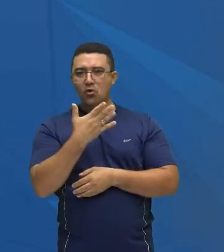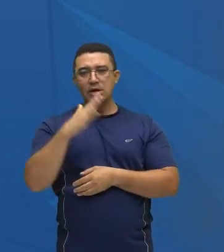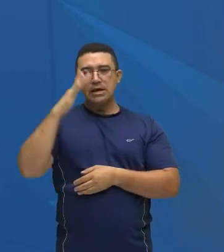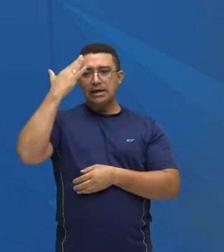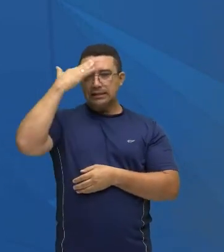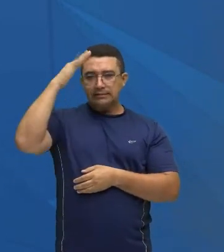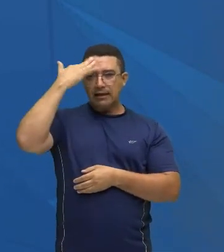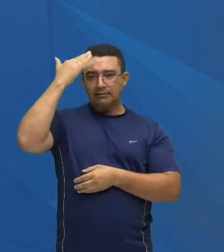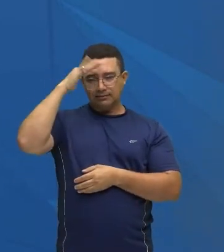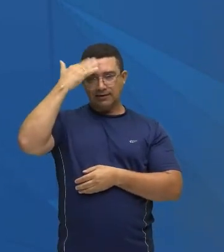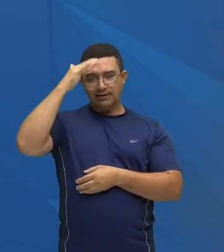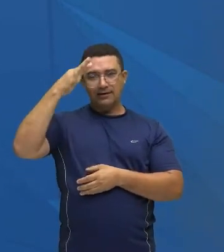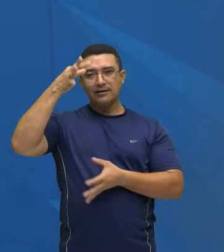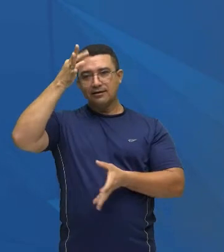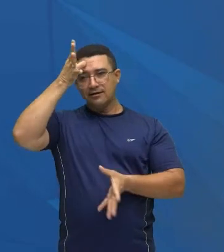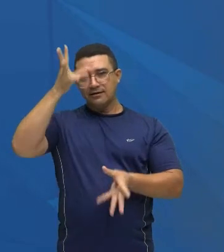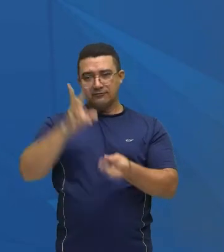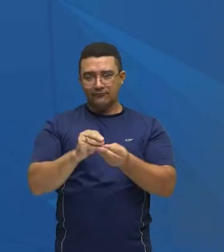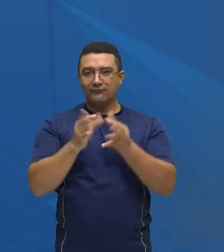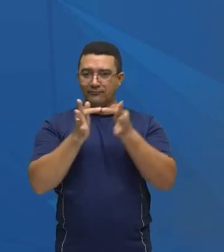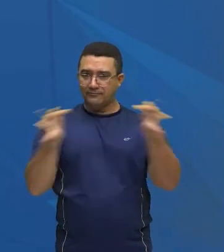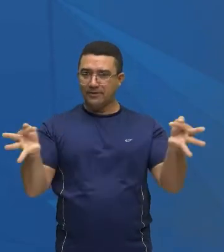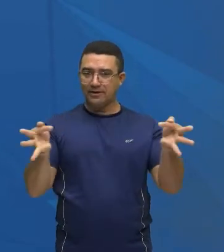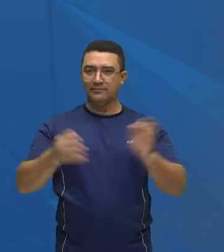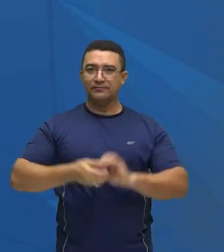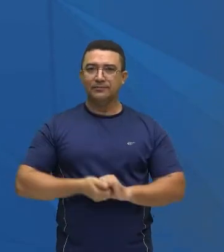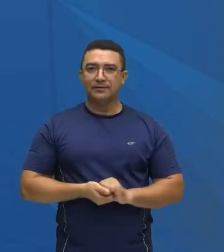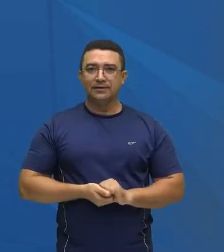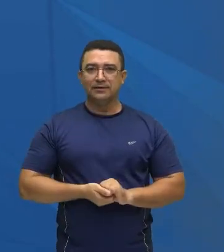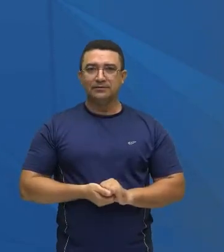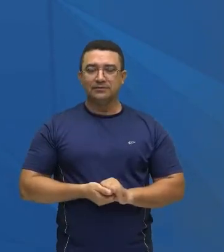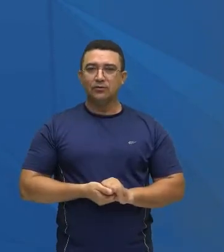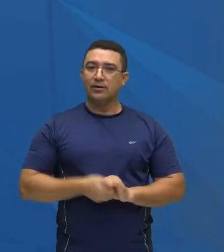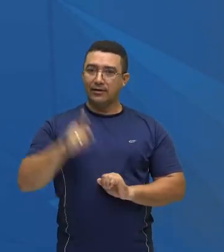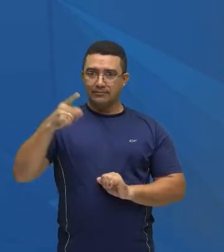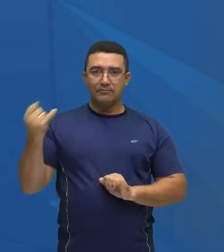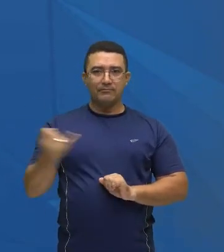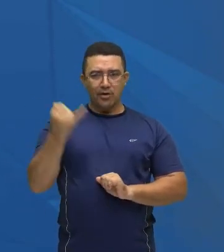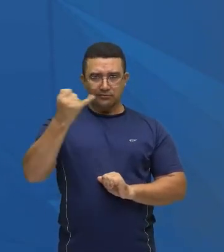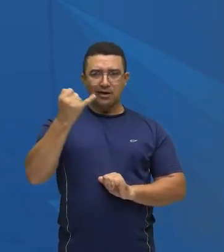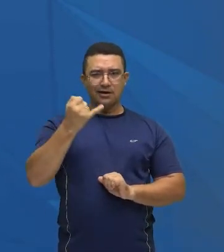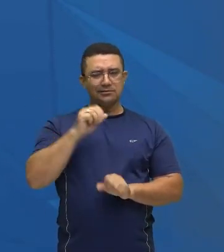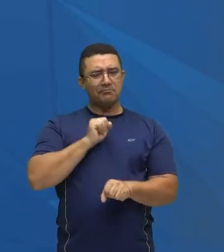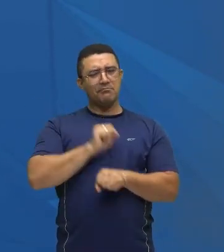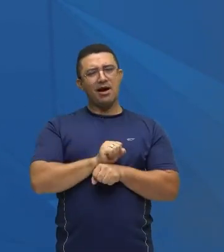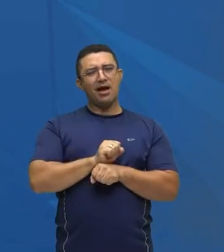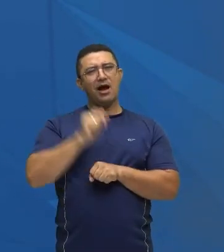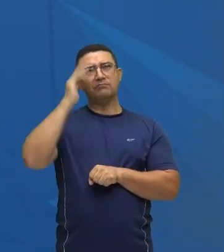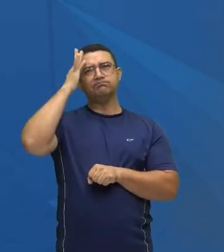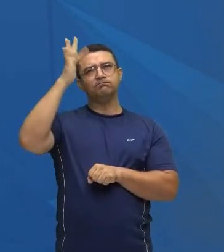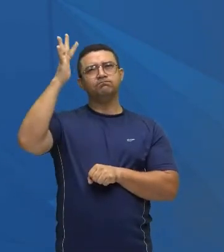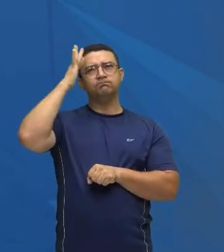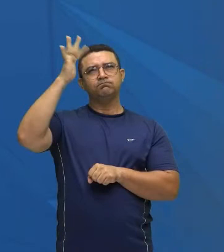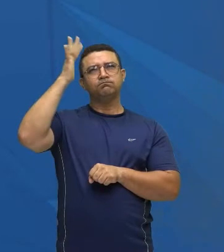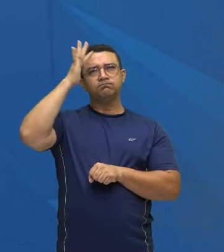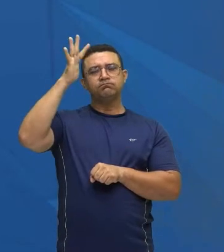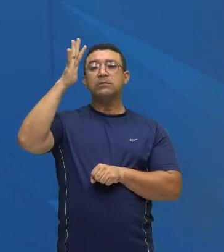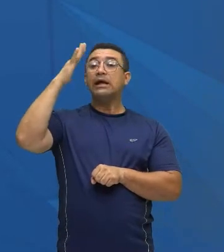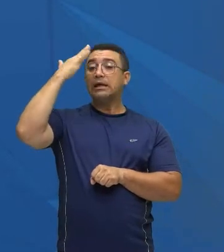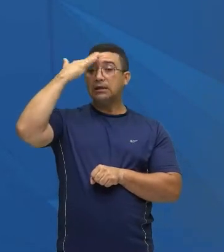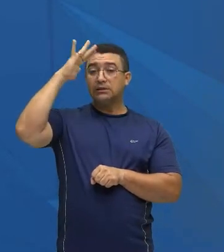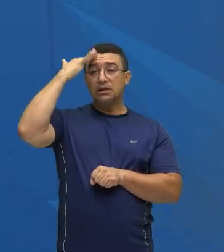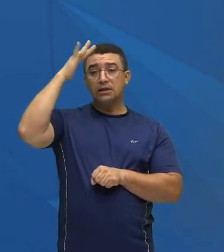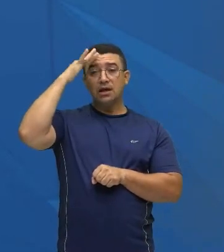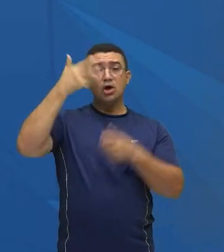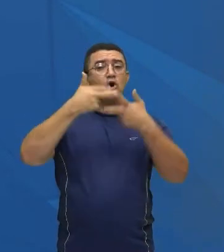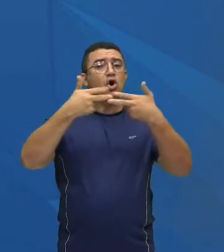ditados populares. E olha só como é importante a gente, às vezes, parar e refletir um pouco para a gente compreender um pouco algo que é tão